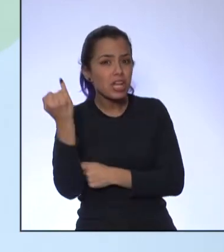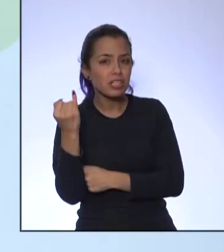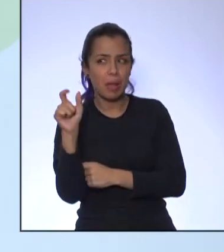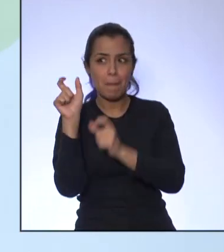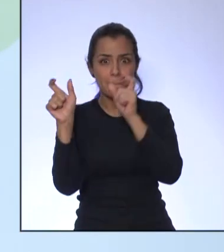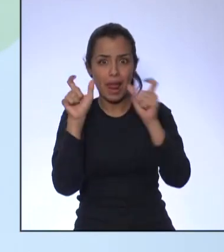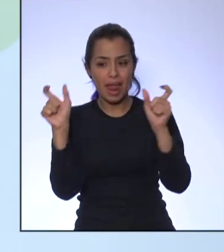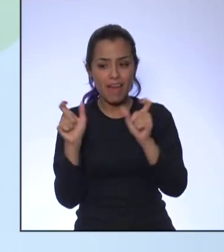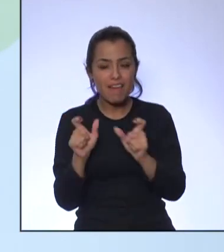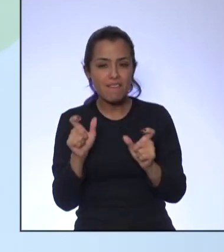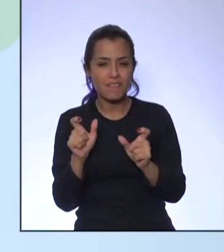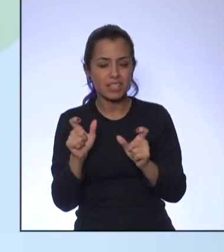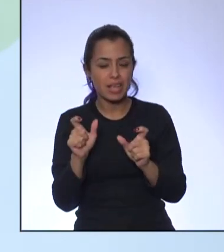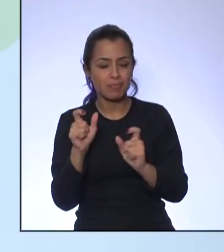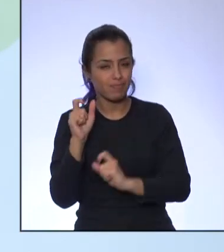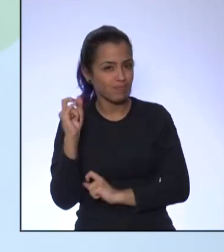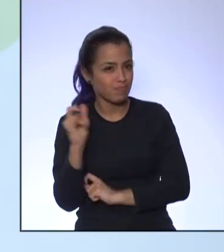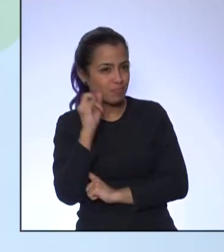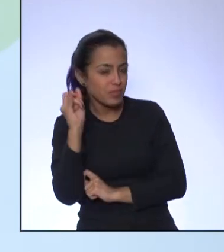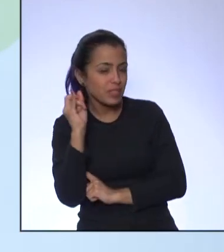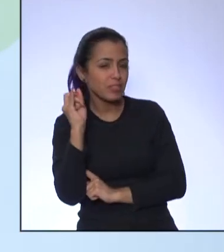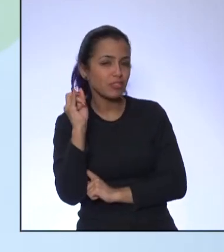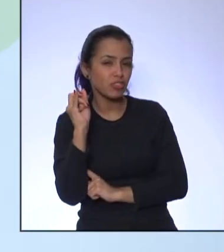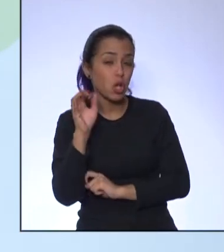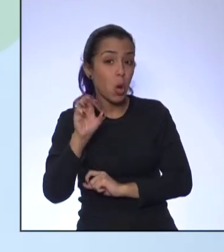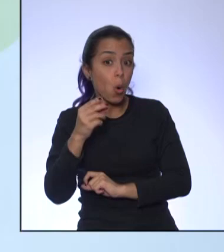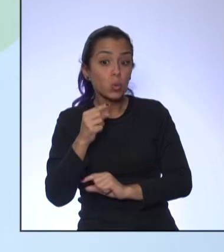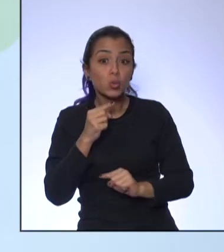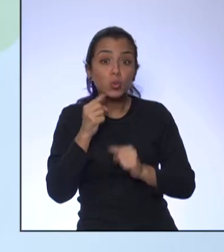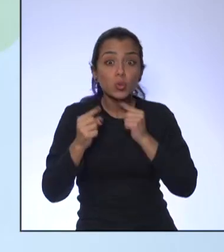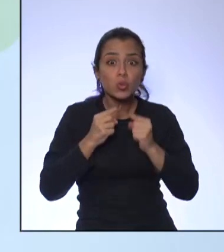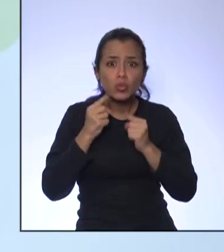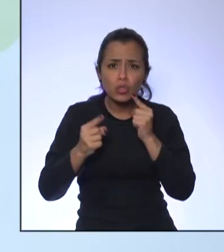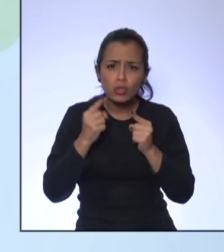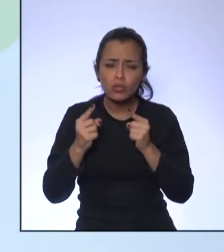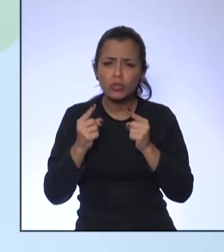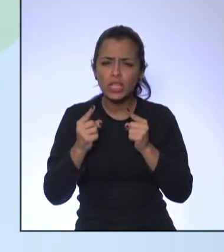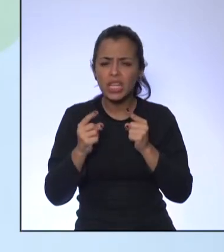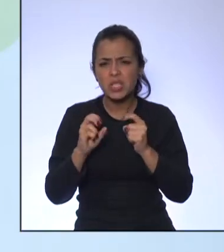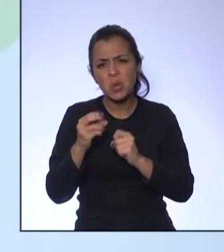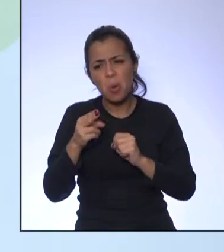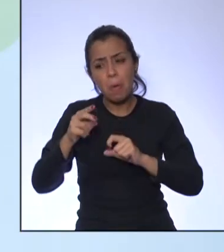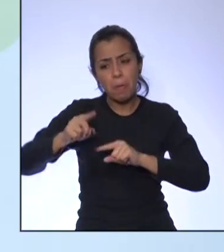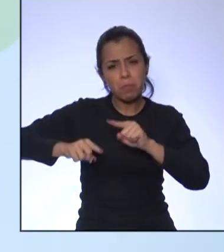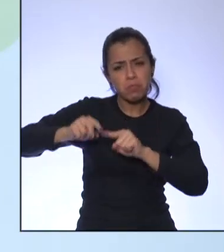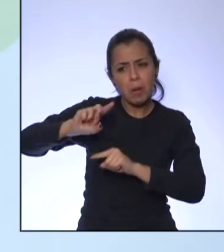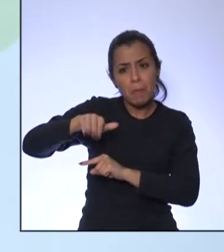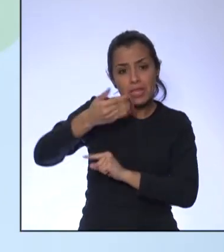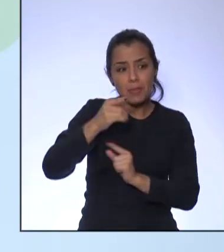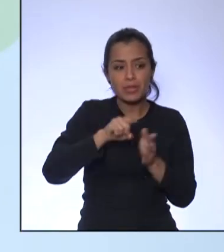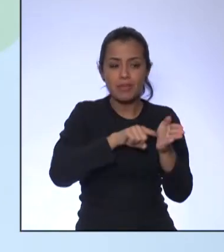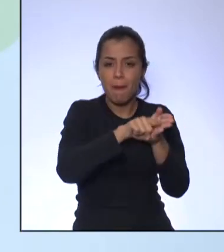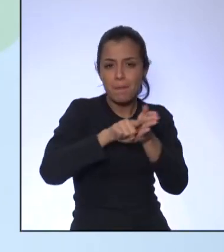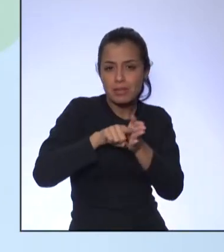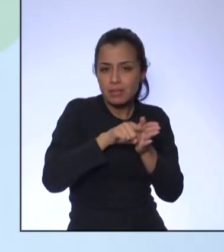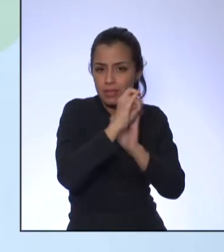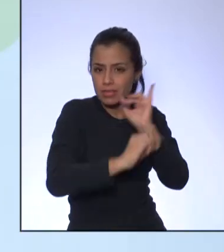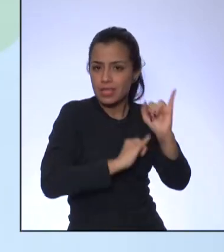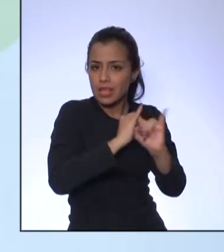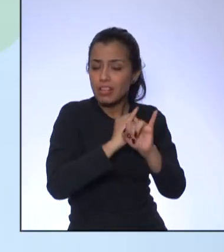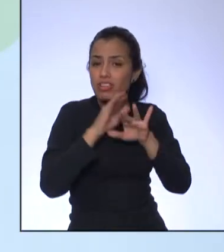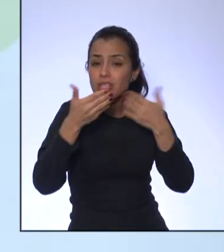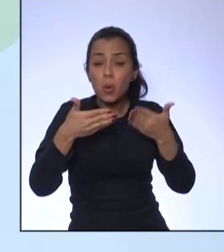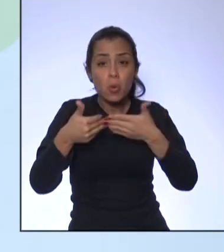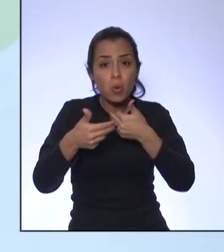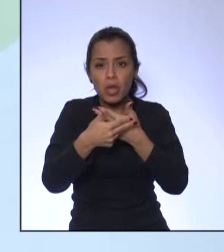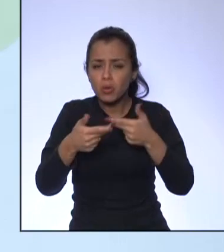com dúvidas, coisas que acharam relevantes, materiais que vocês possivelmente podem buscar posteriormente. Então, é muito